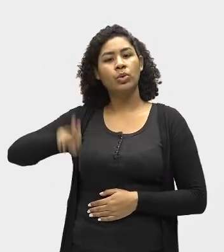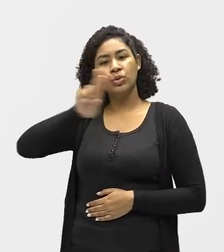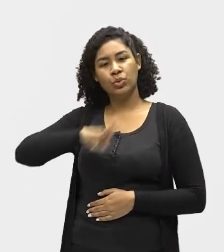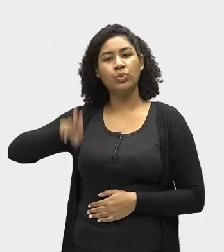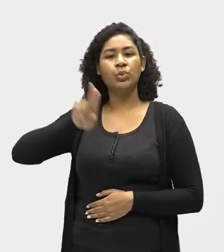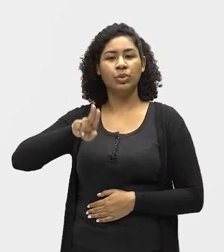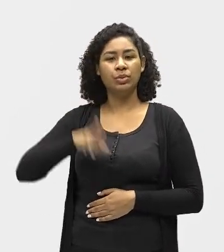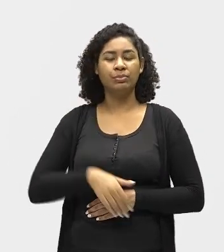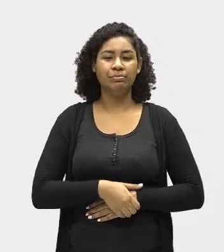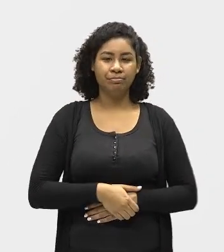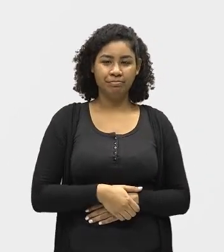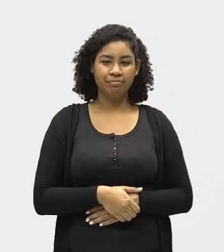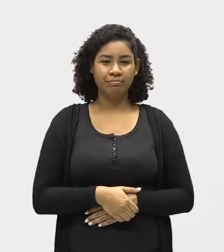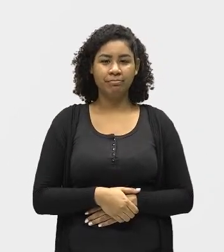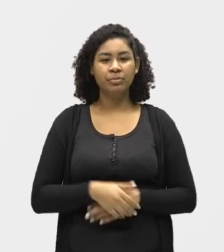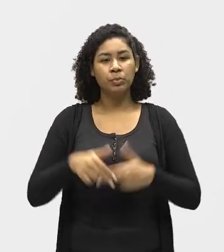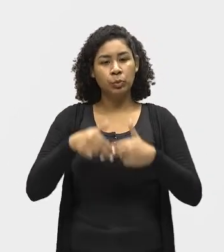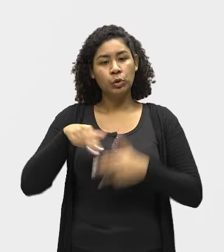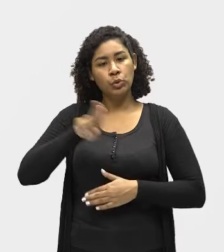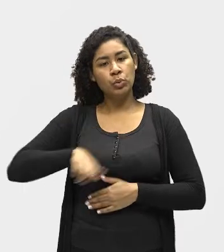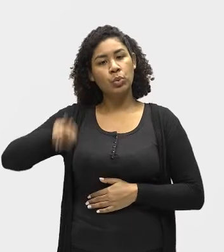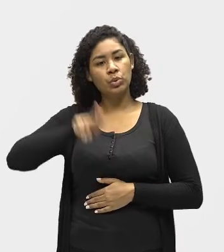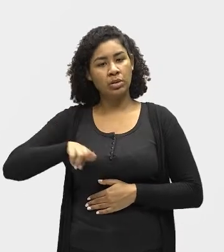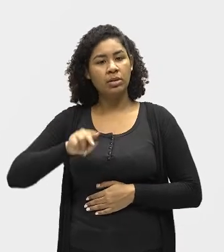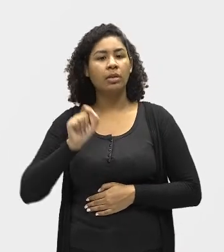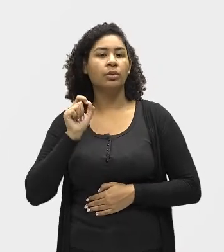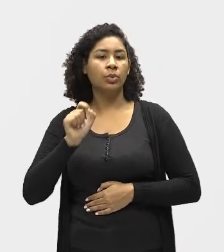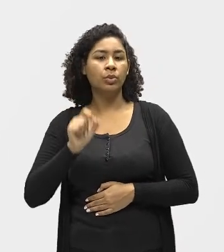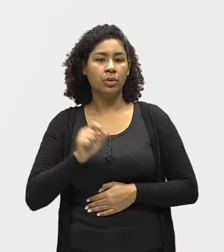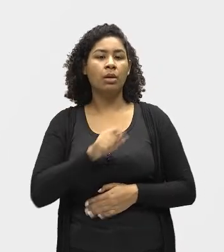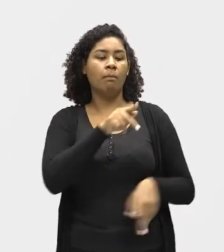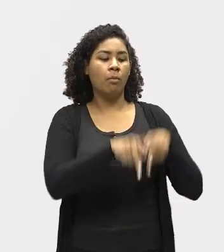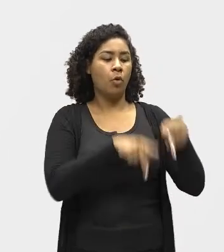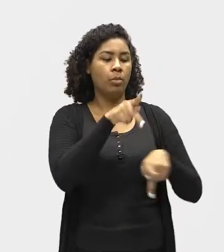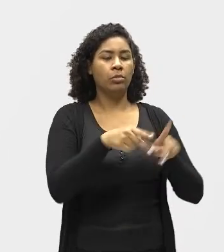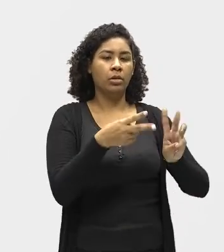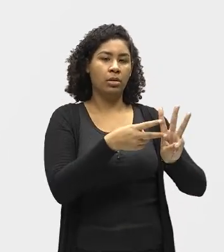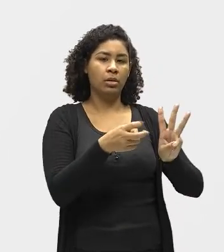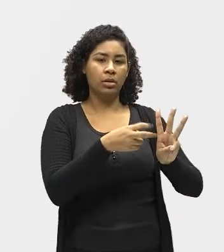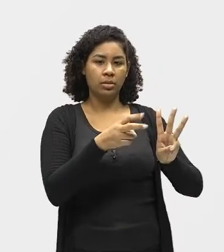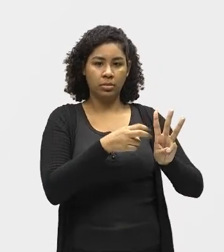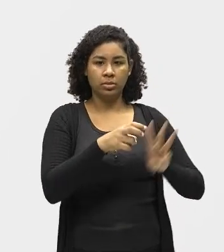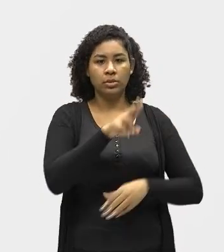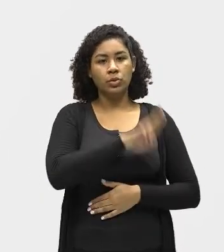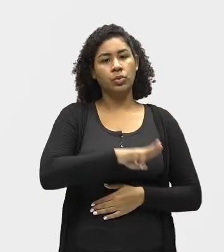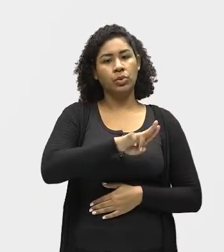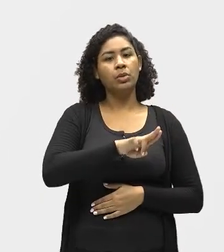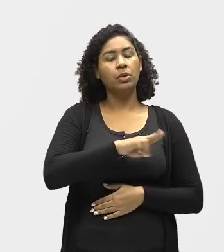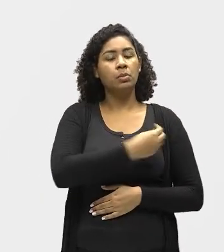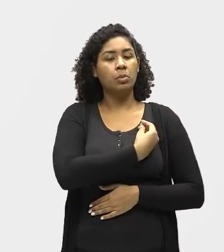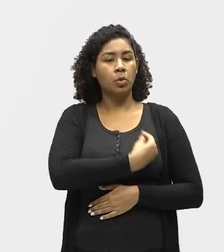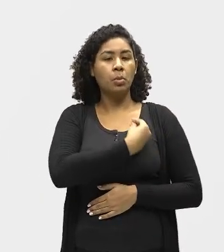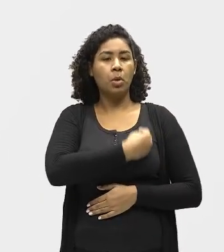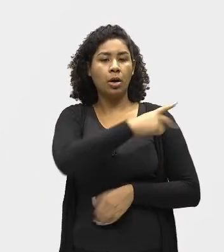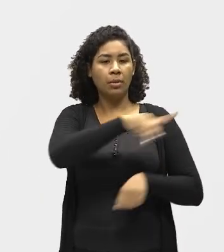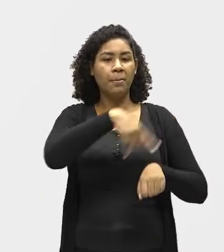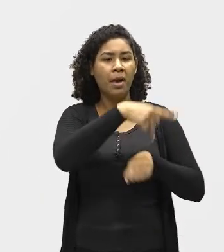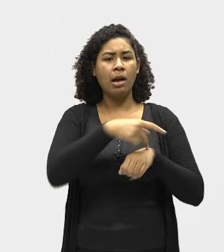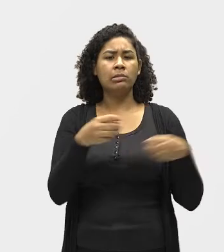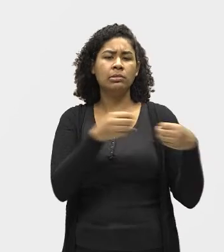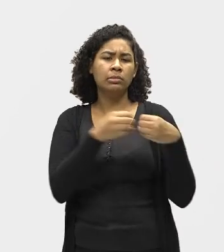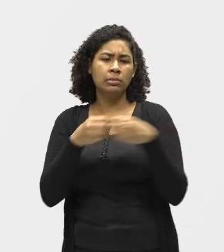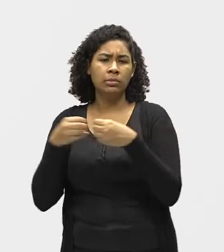IBGE, já que são usadas também por indígenas que vivem em países vizinhos, que seriam como o